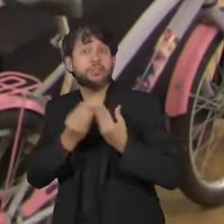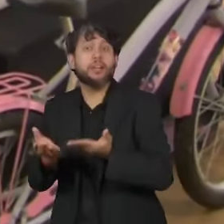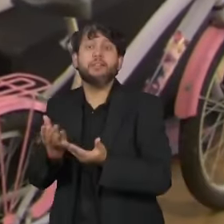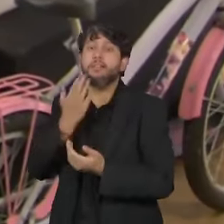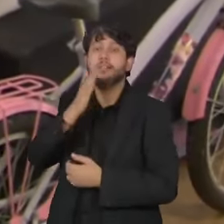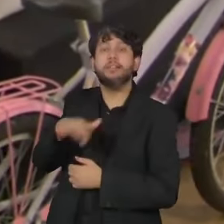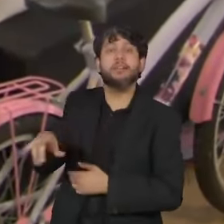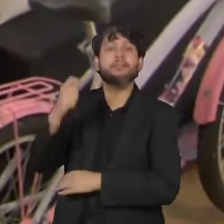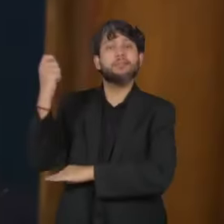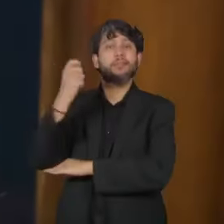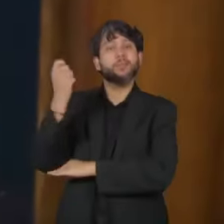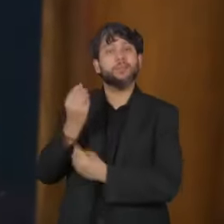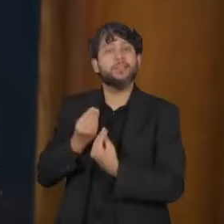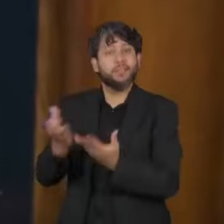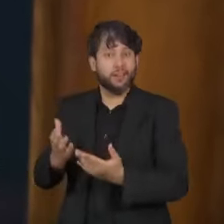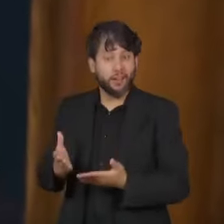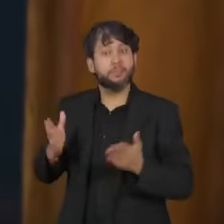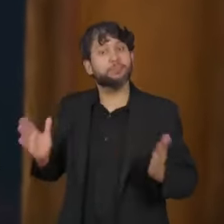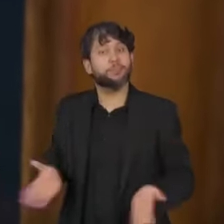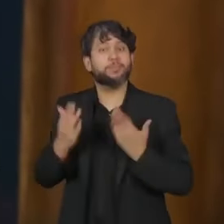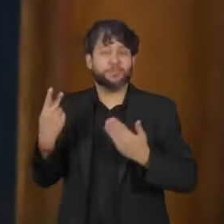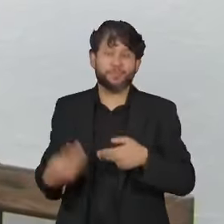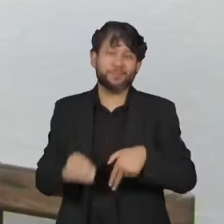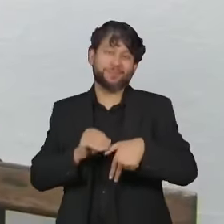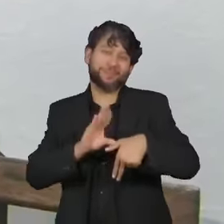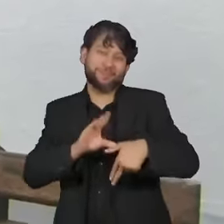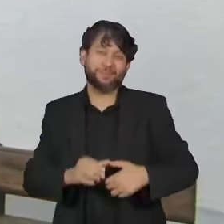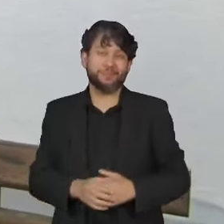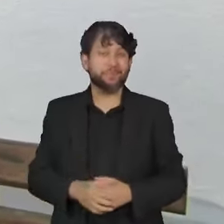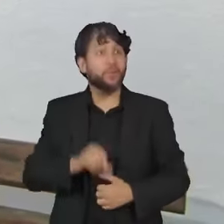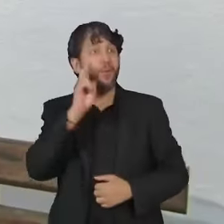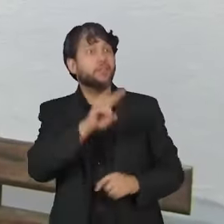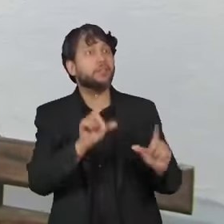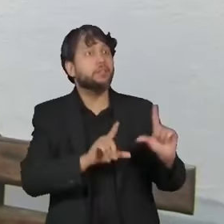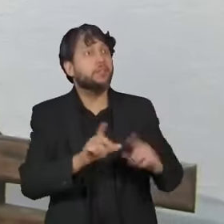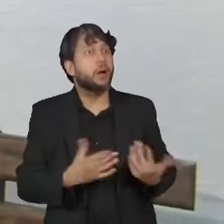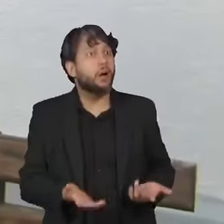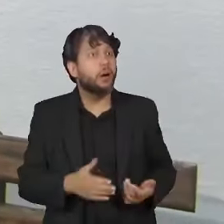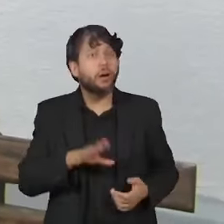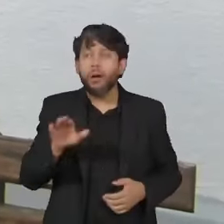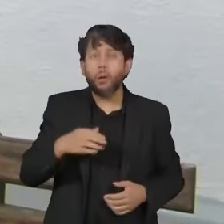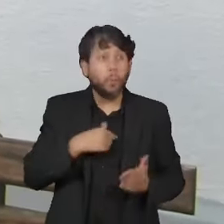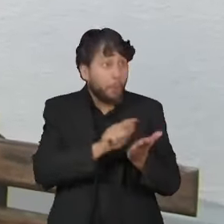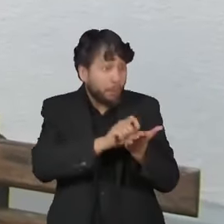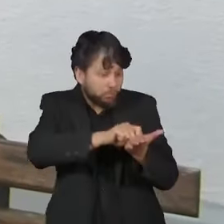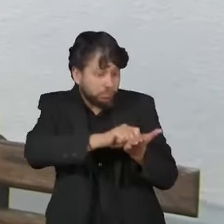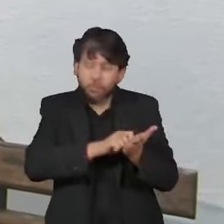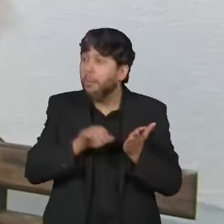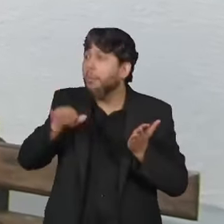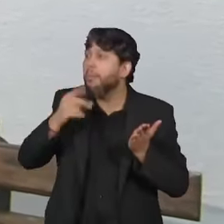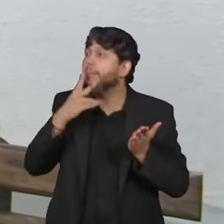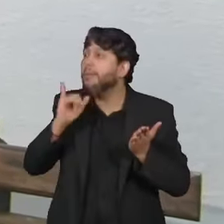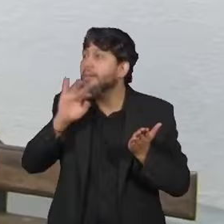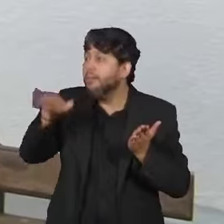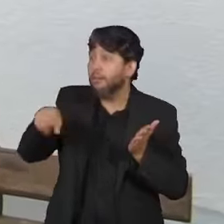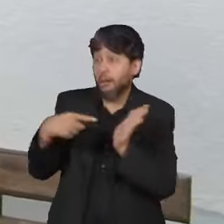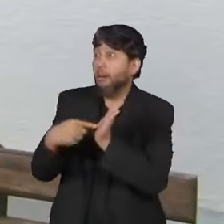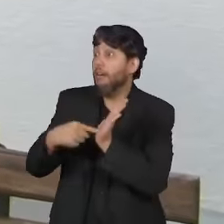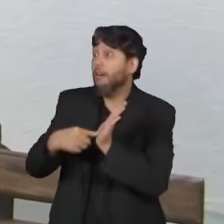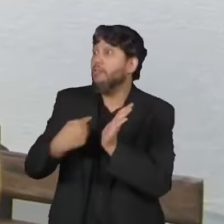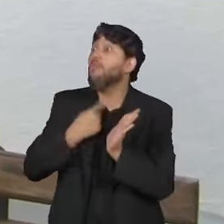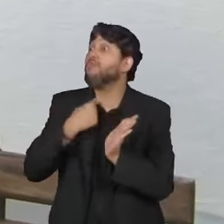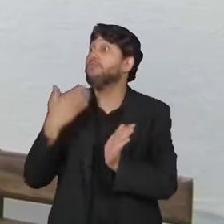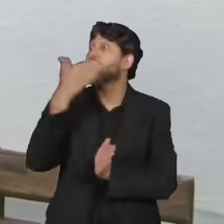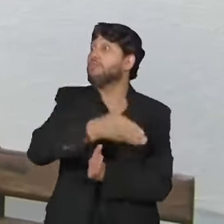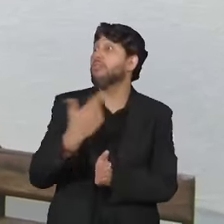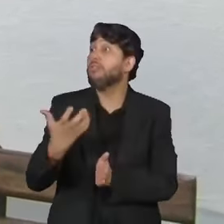crianças do Rio Grande do Sul, promovido pela TV Cultura. Eu vi na TV, aí eu cheguei com um papel assim pro meu pai e falei que eu queria